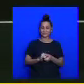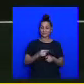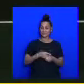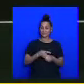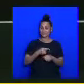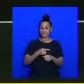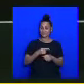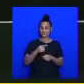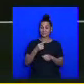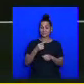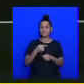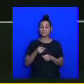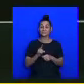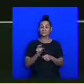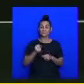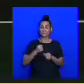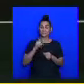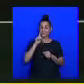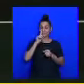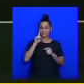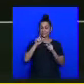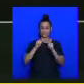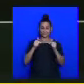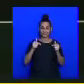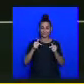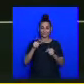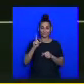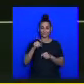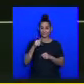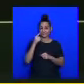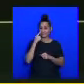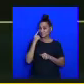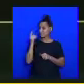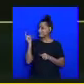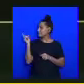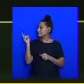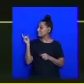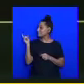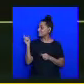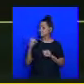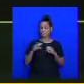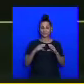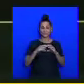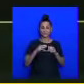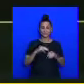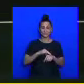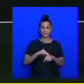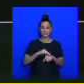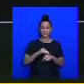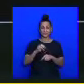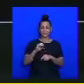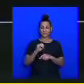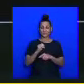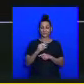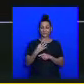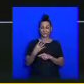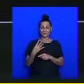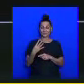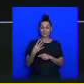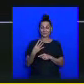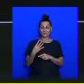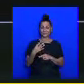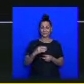E agora, hein, o sétimo e último número do dia de sorte. Bola marrom, número 04.